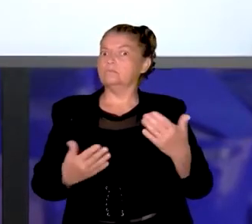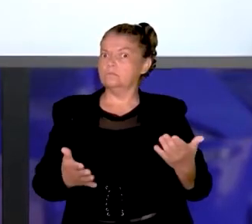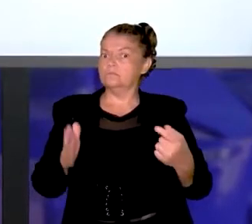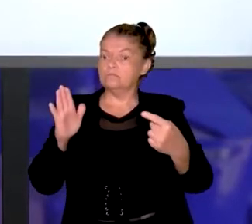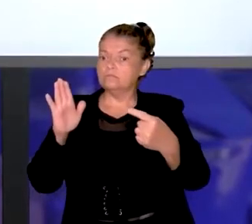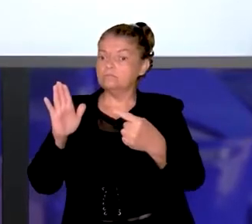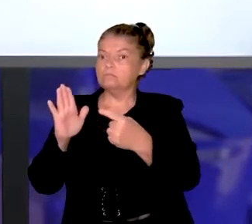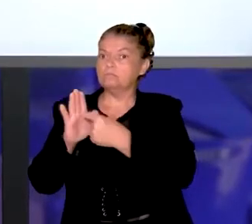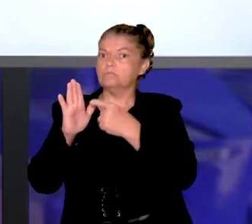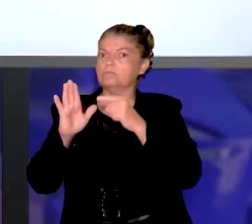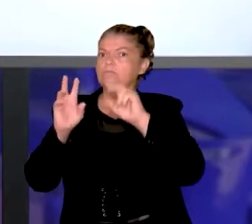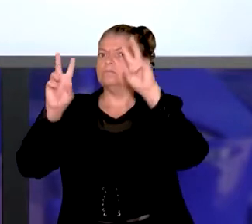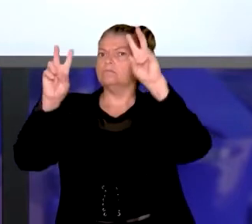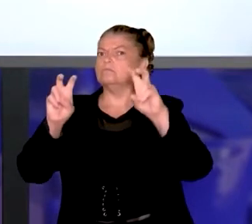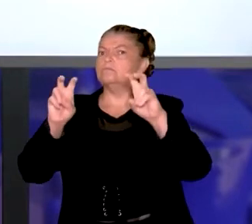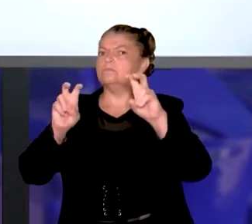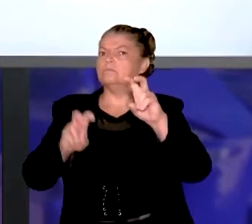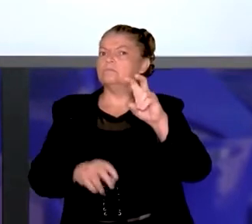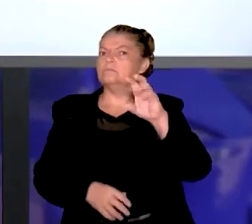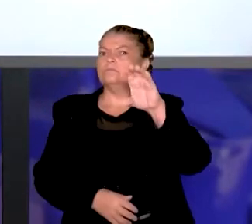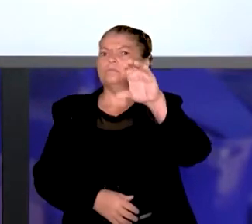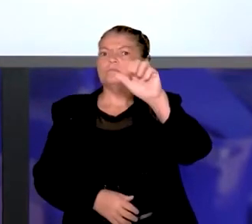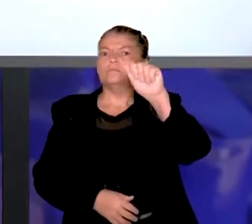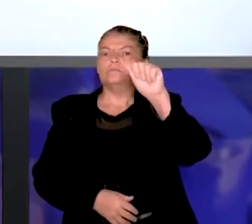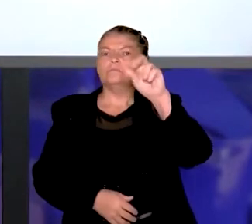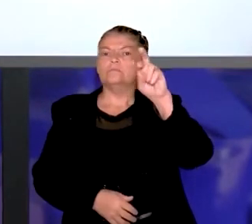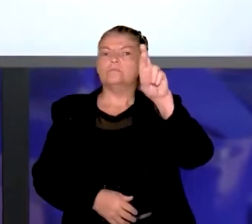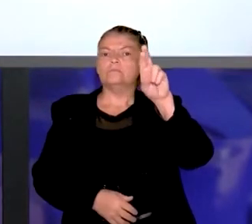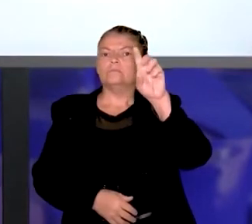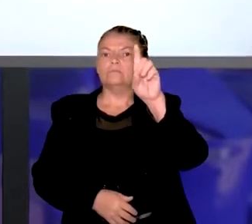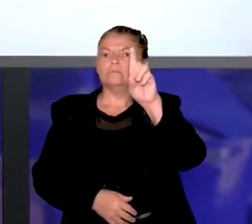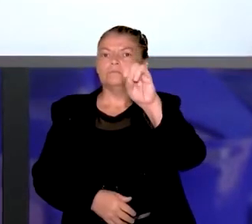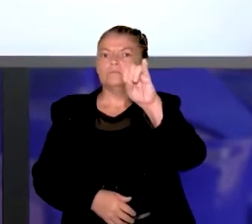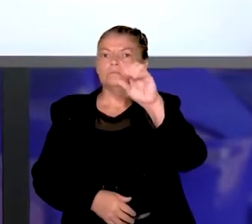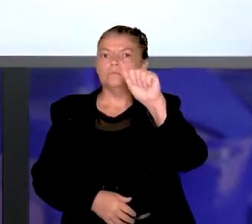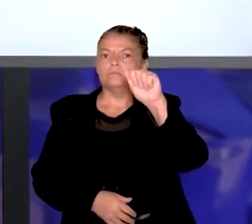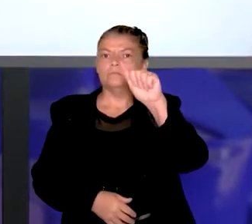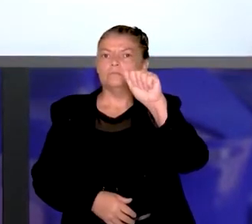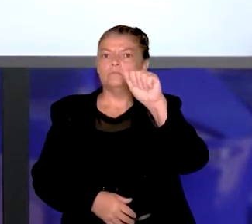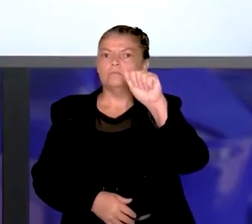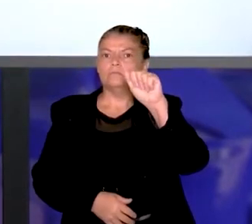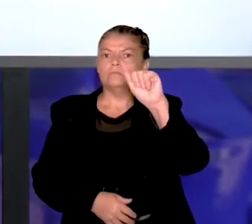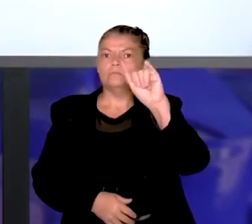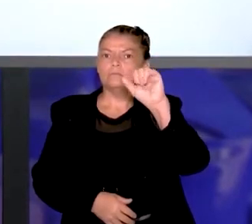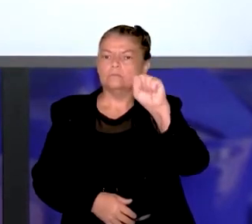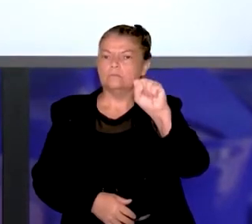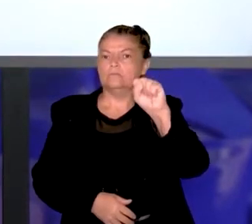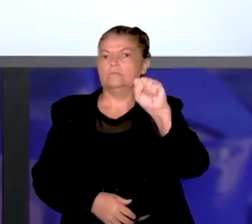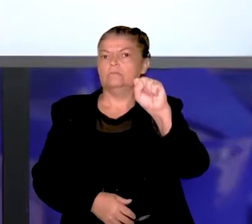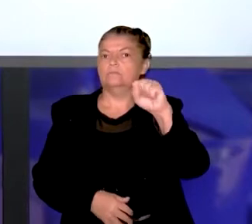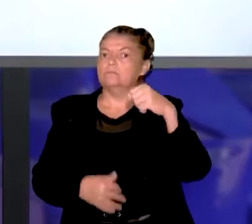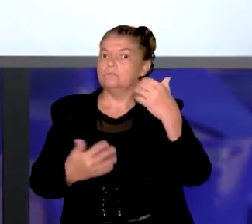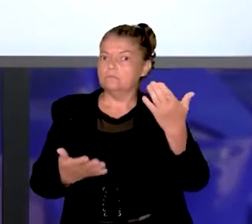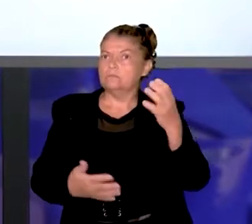pontos cardeais. Entre um ponto cardeal e um ponto